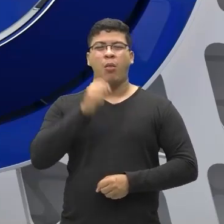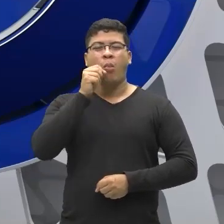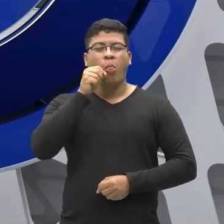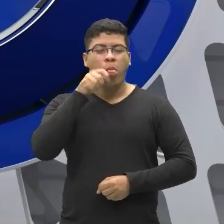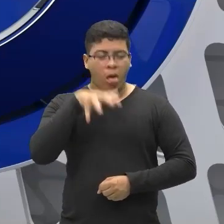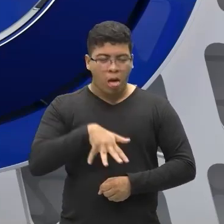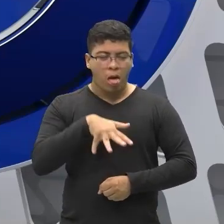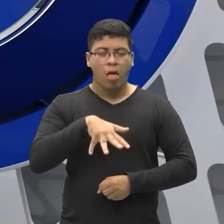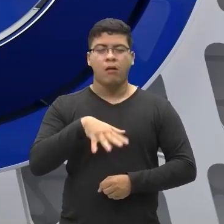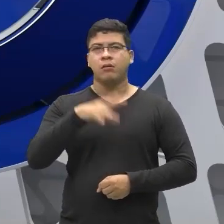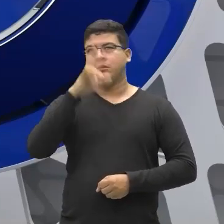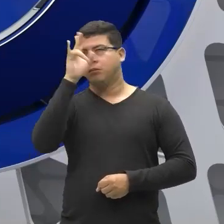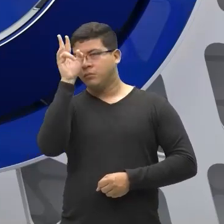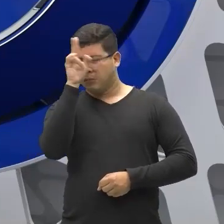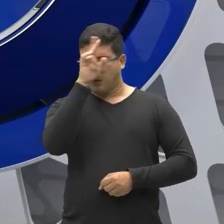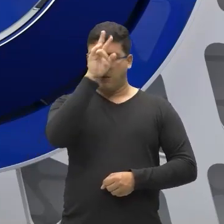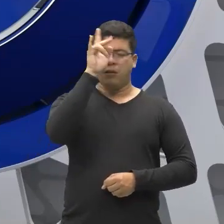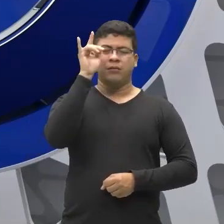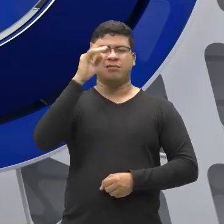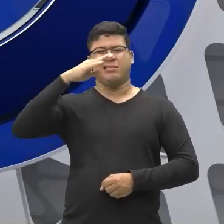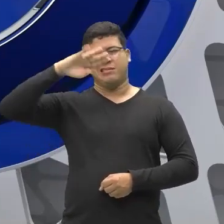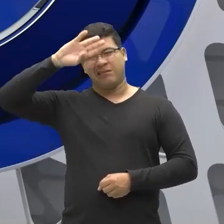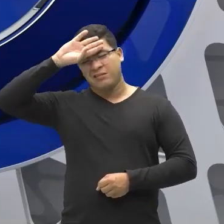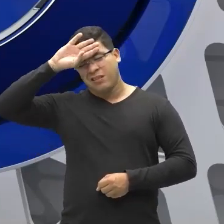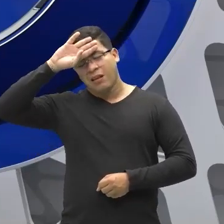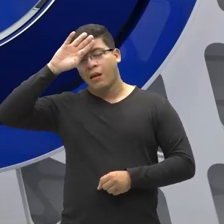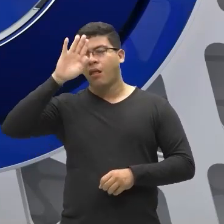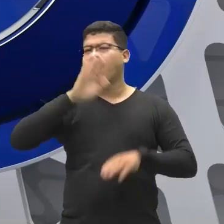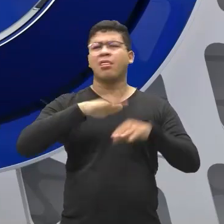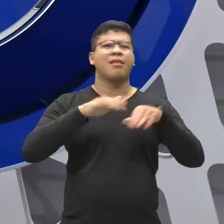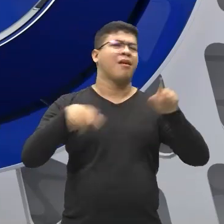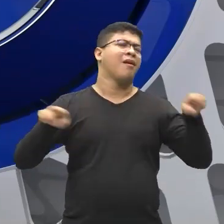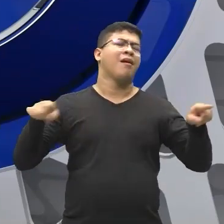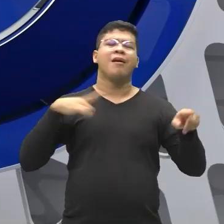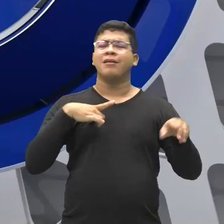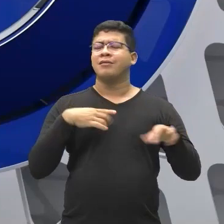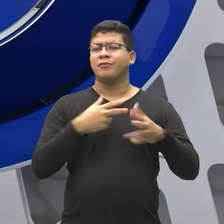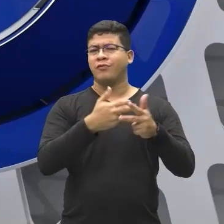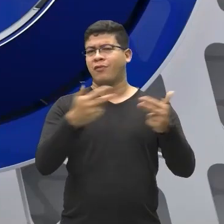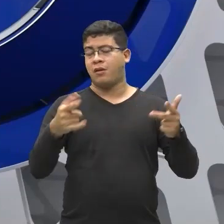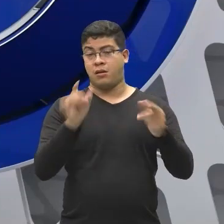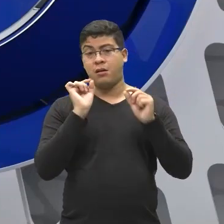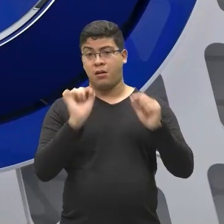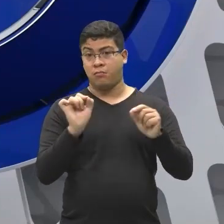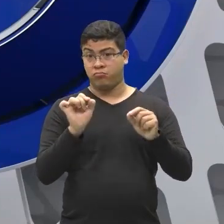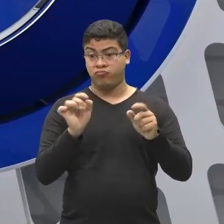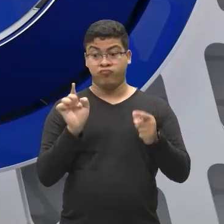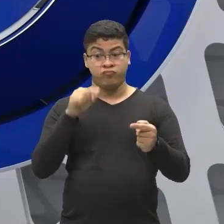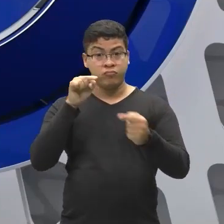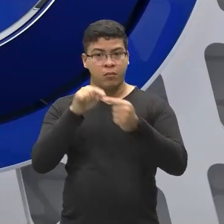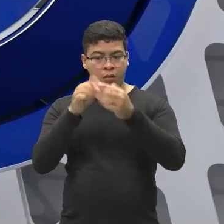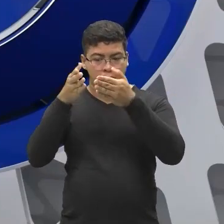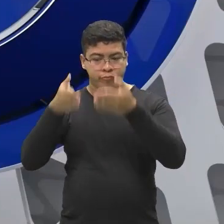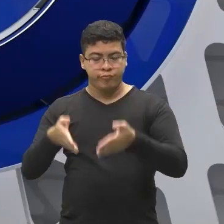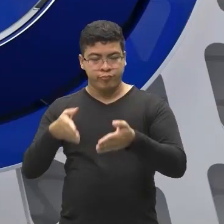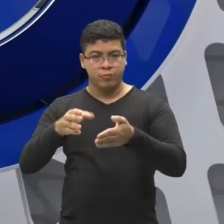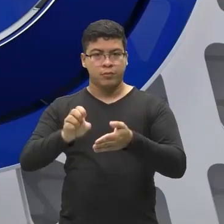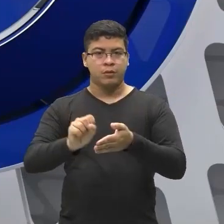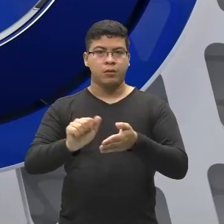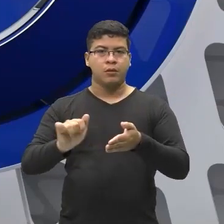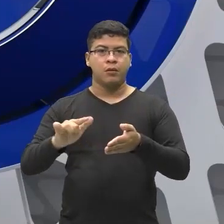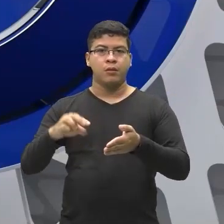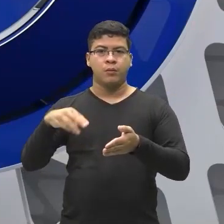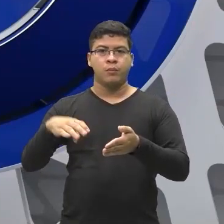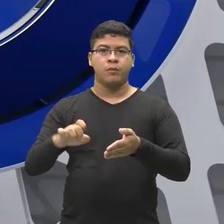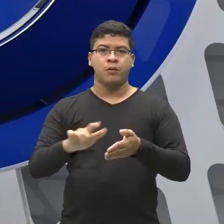vômito, náuseas, mal-estar, tá? Então, existem vários sintomas relacionados a essa bactéria. E ela pode acontecer ali, ó,